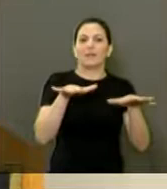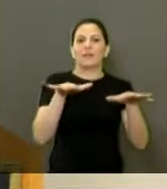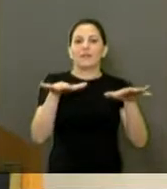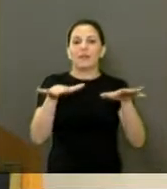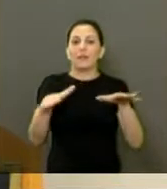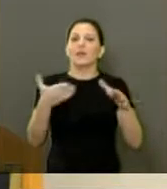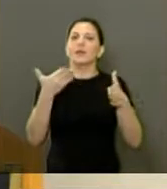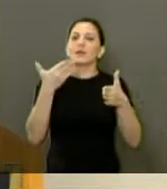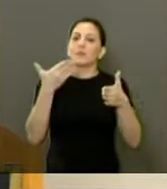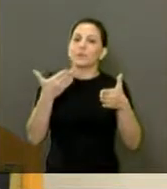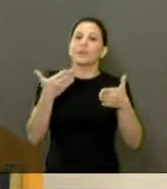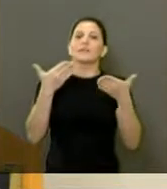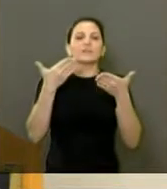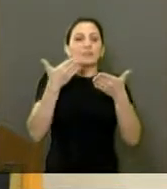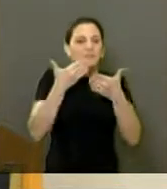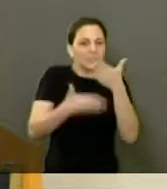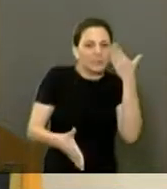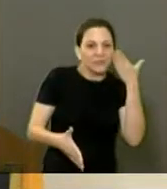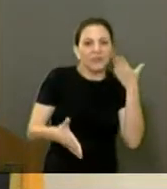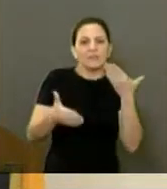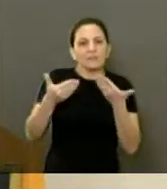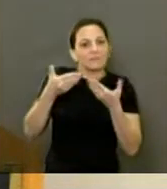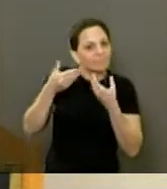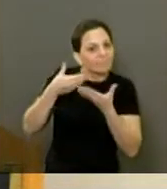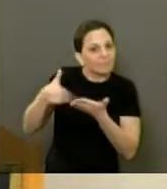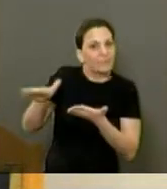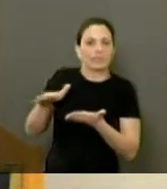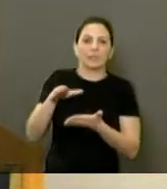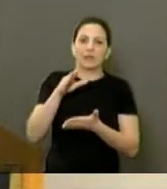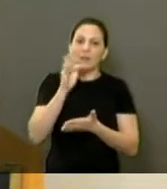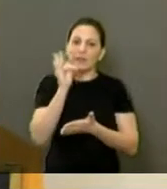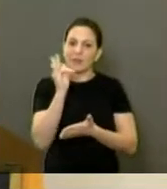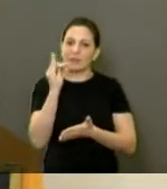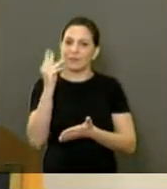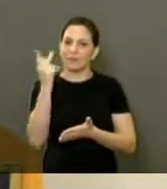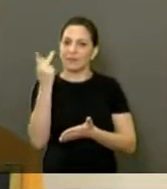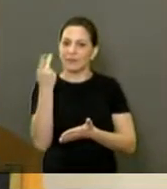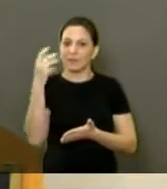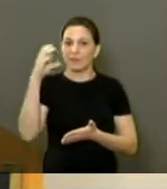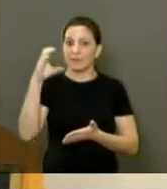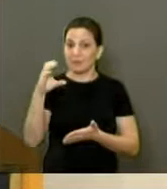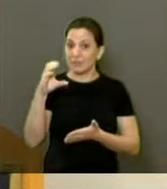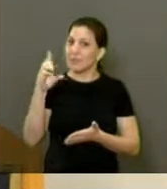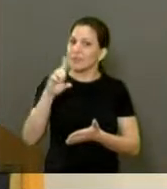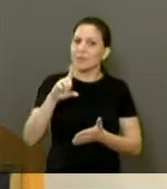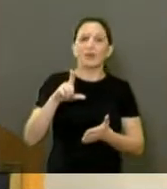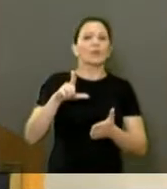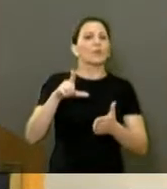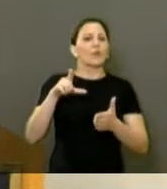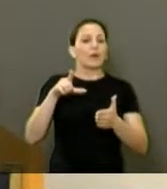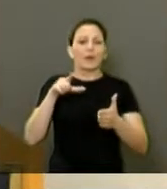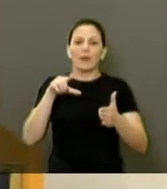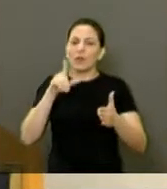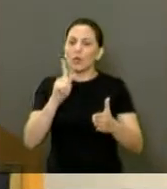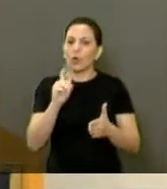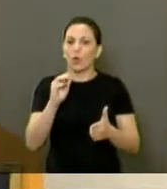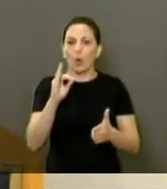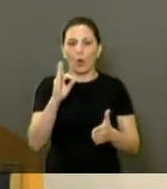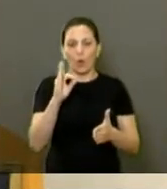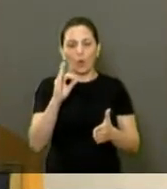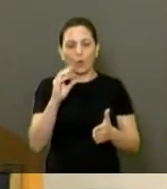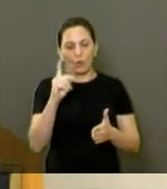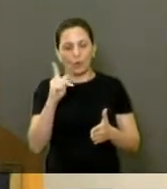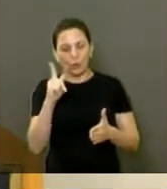FHC, em discordância à política econômica que estava acontecendo. Não era golpe, não é golpe agora. E